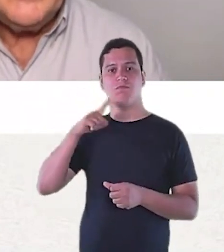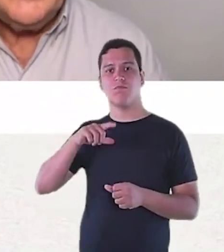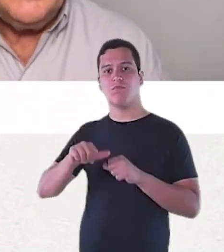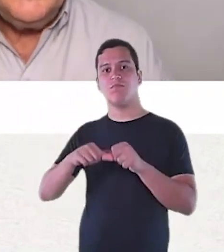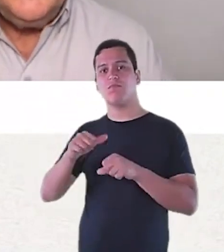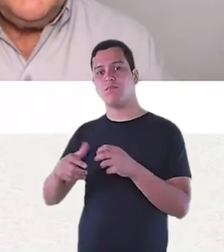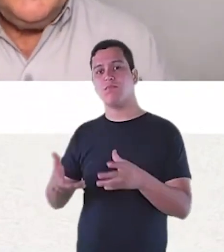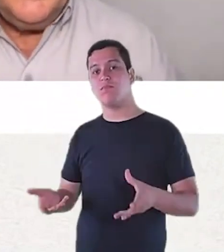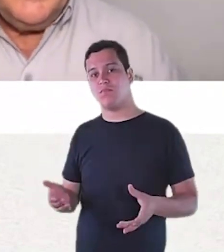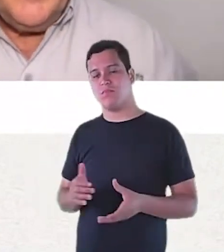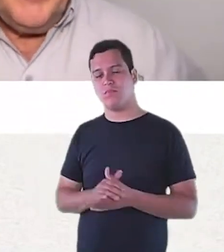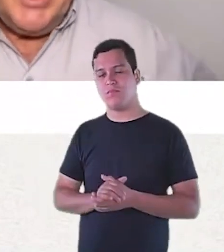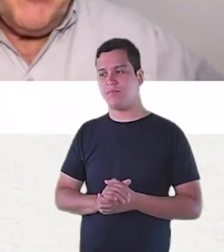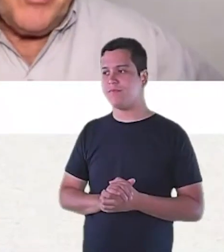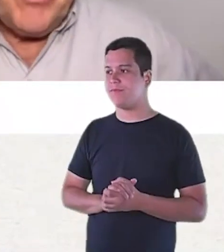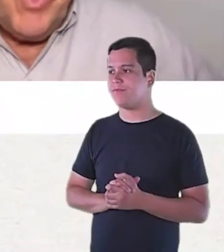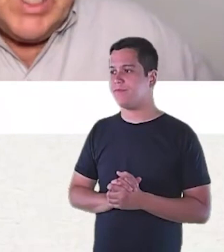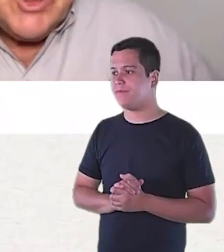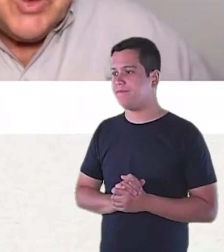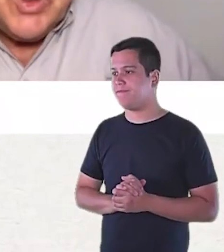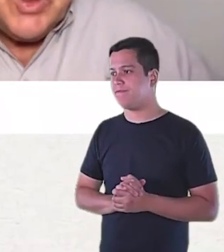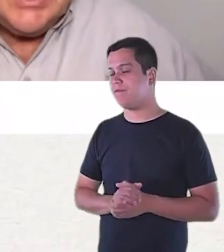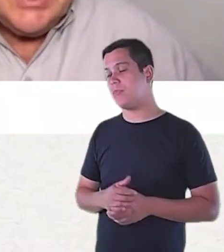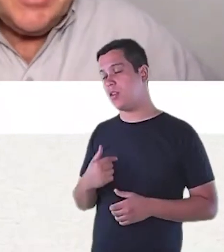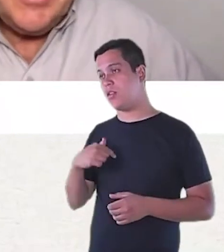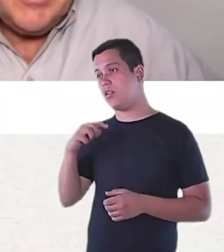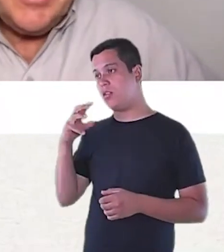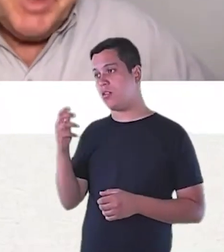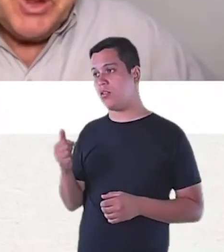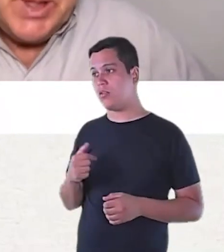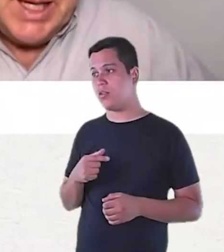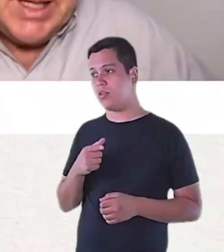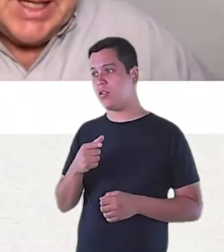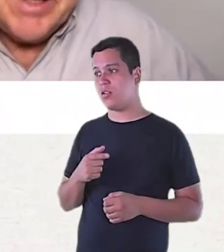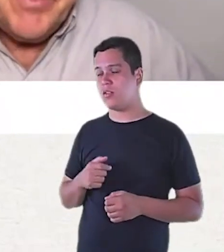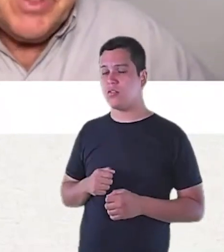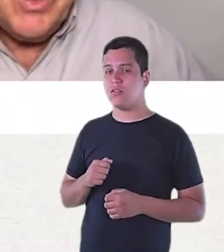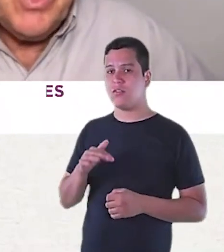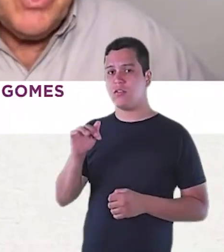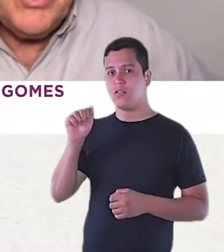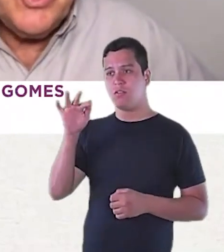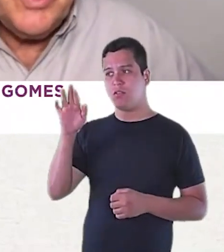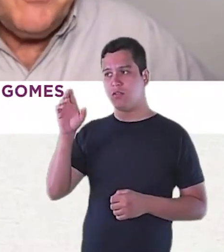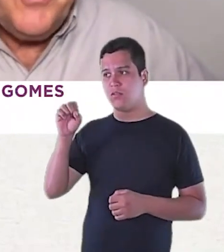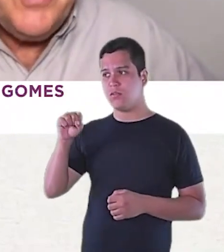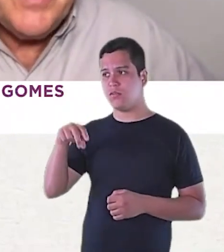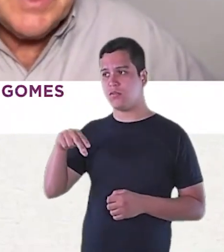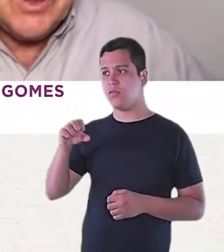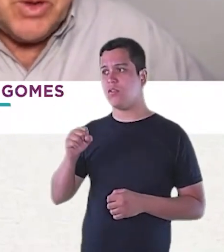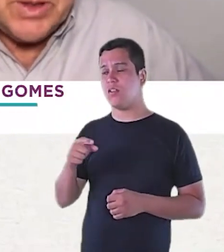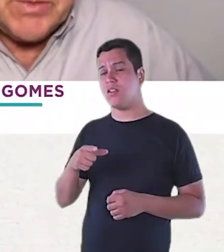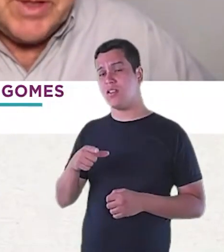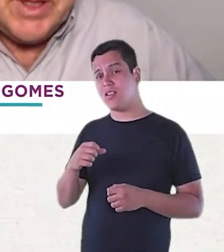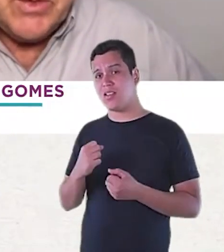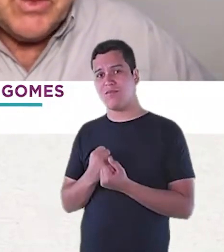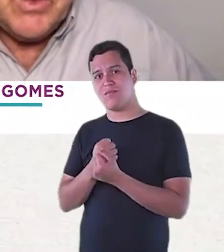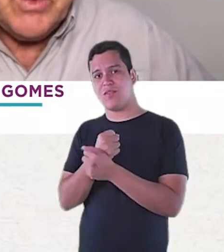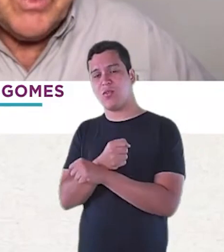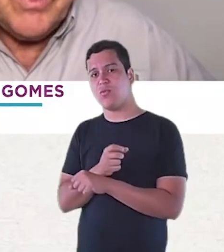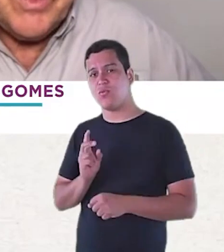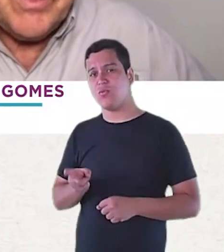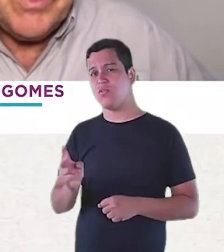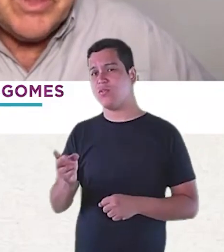lado? Bem, Afonso, eu acho que, primeiro, né, a escravidão continua viva entre nós,